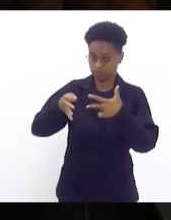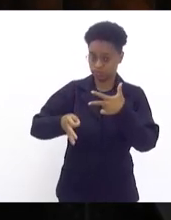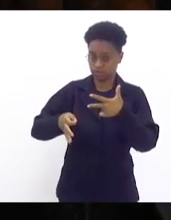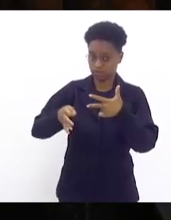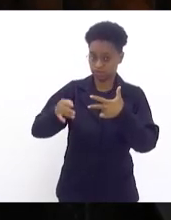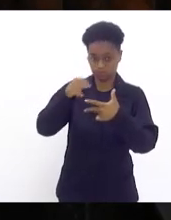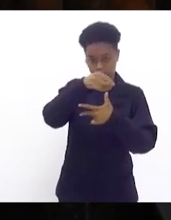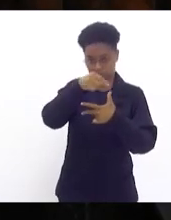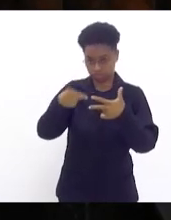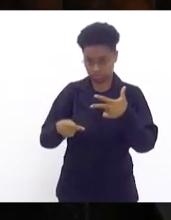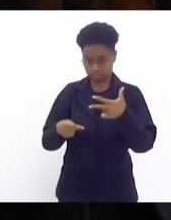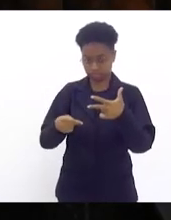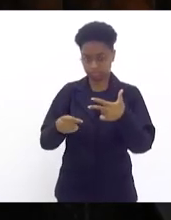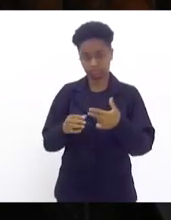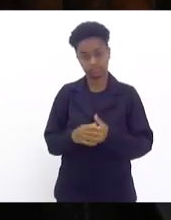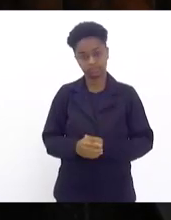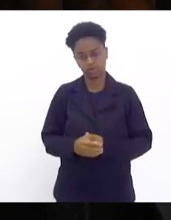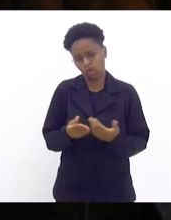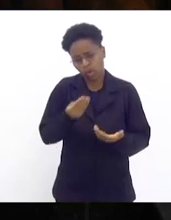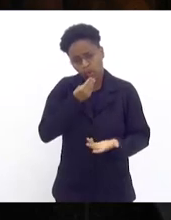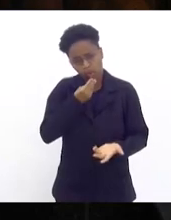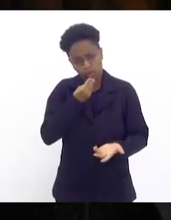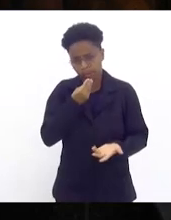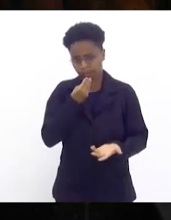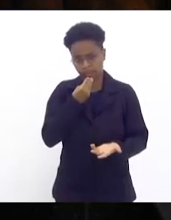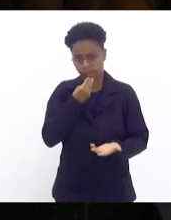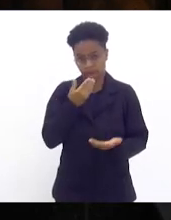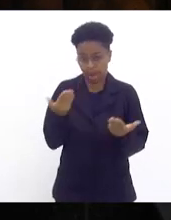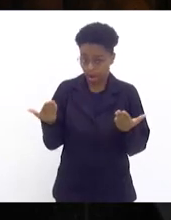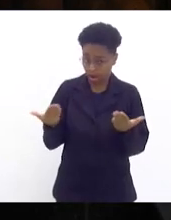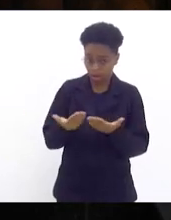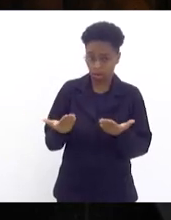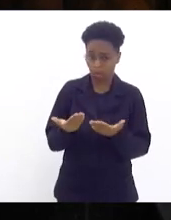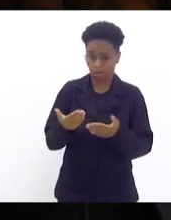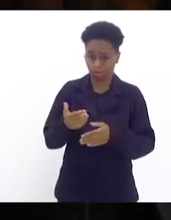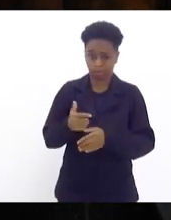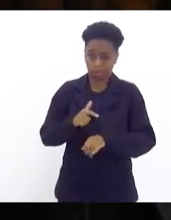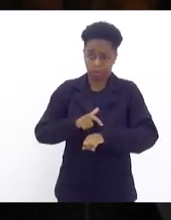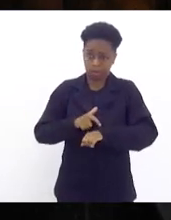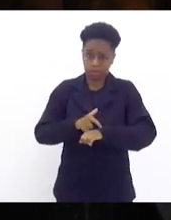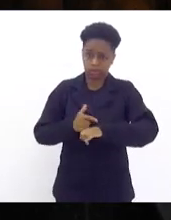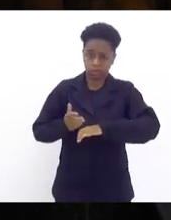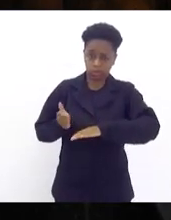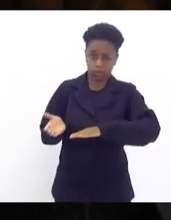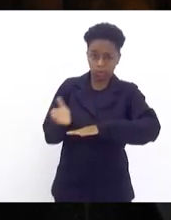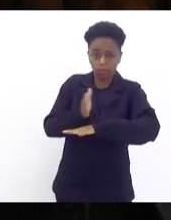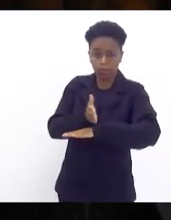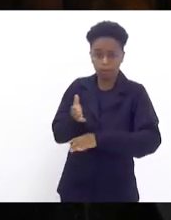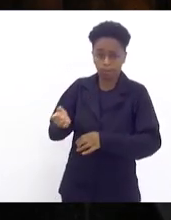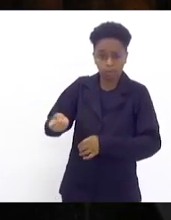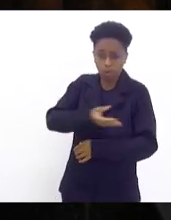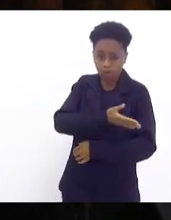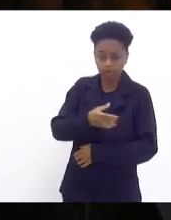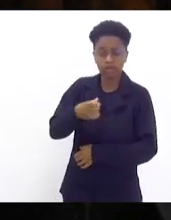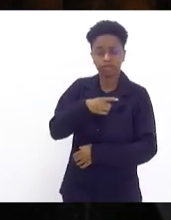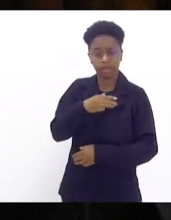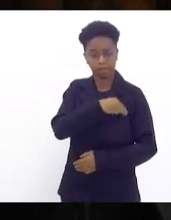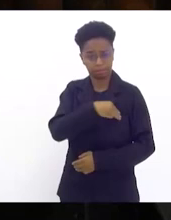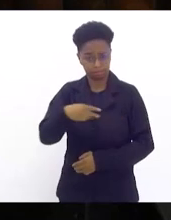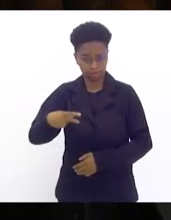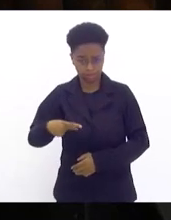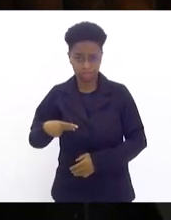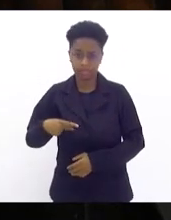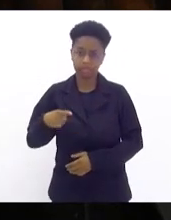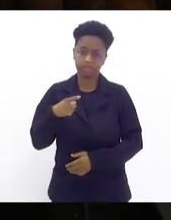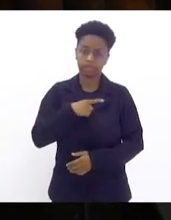judiciário é claro que nos tempos modernos temos como poder o Ministério Público